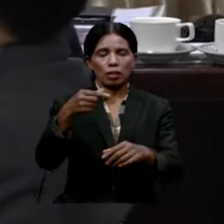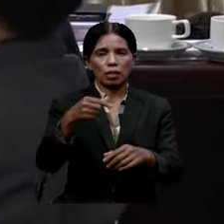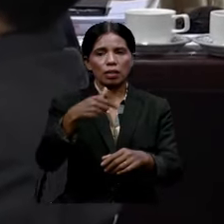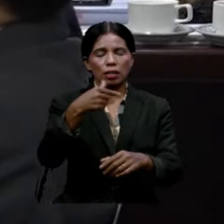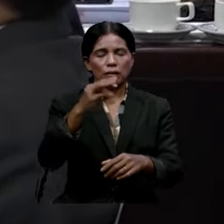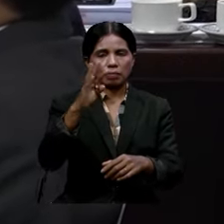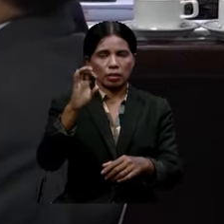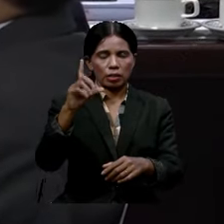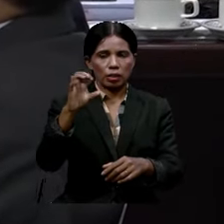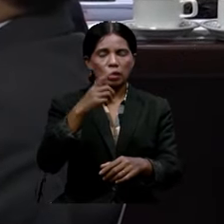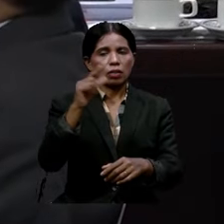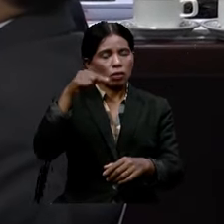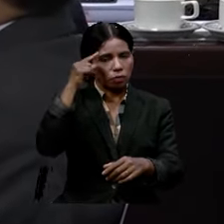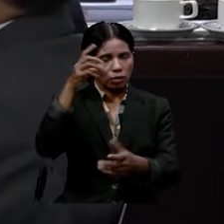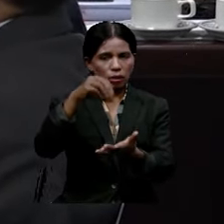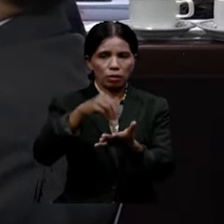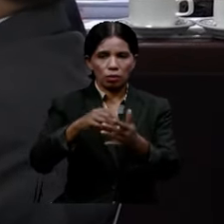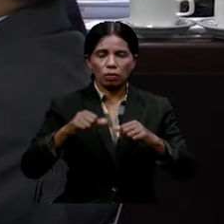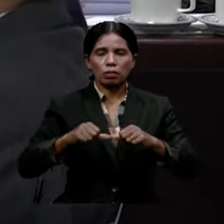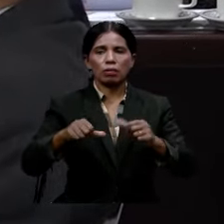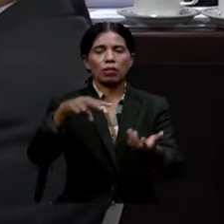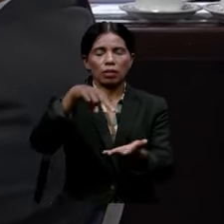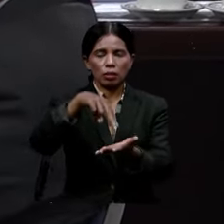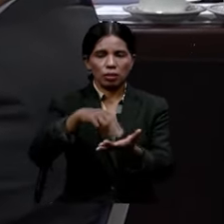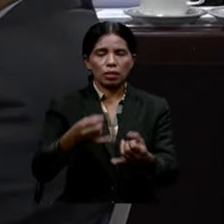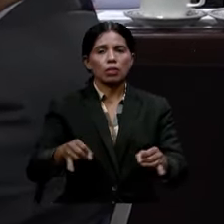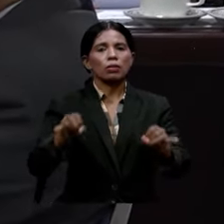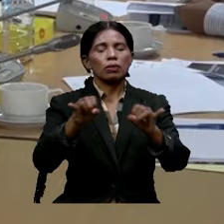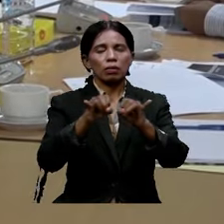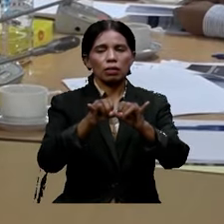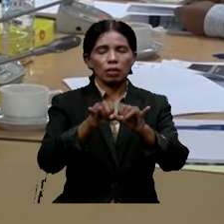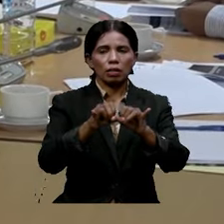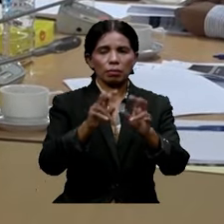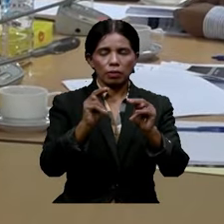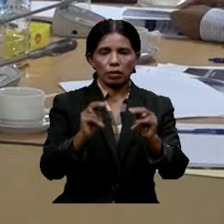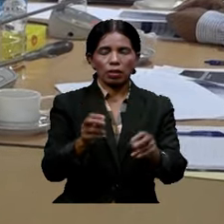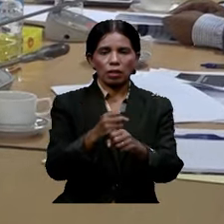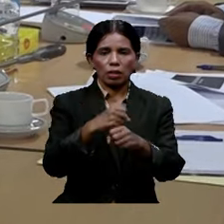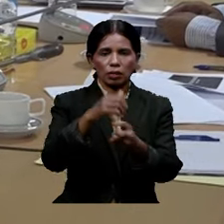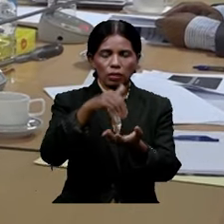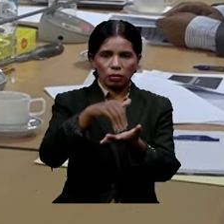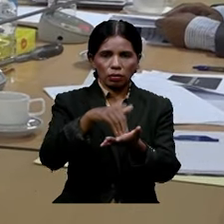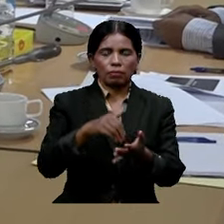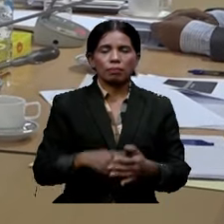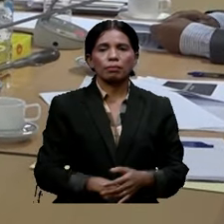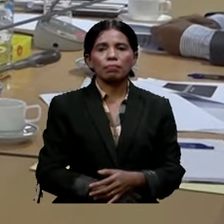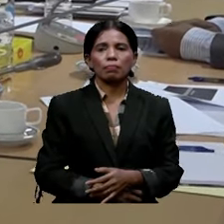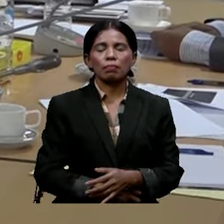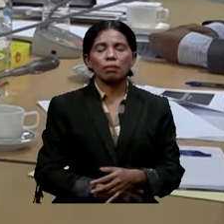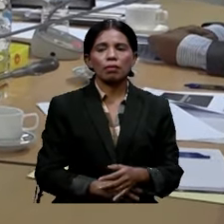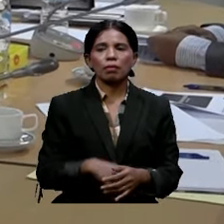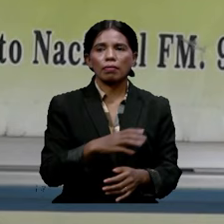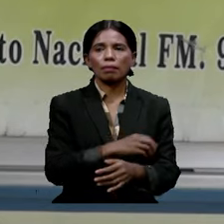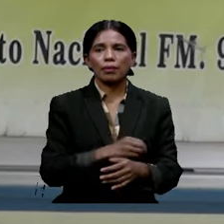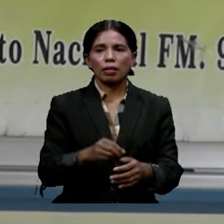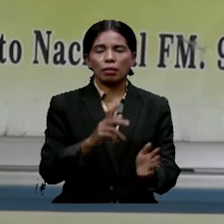ne governo halo investimento, onde continua a estabelecer Instituto Politécnico, precisa halo ulu estudo viabilidade. E há plano estratégico